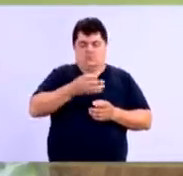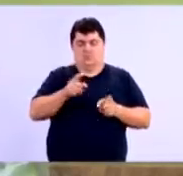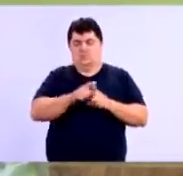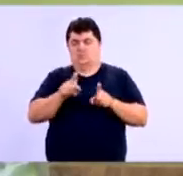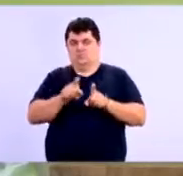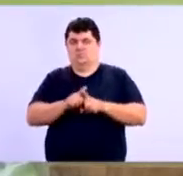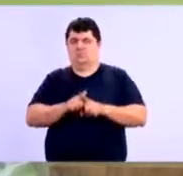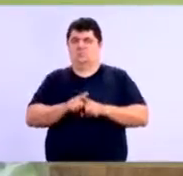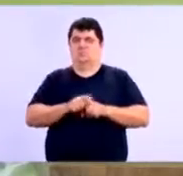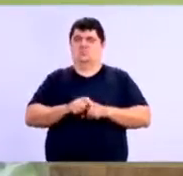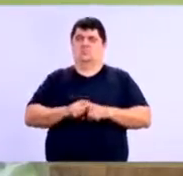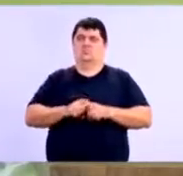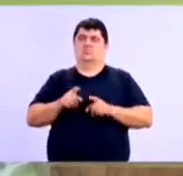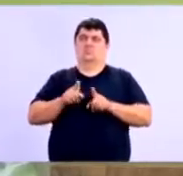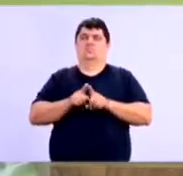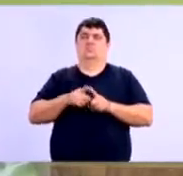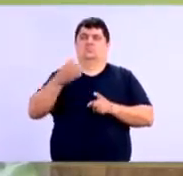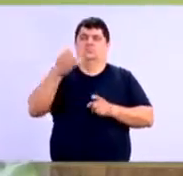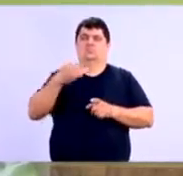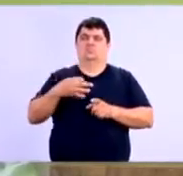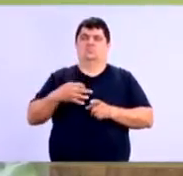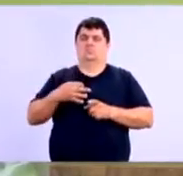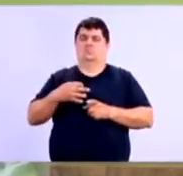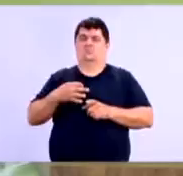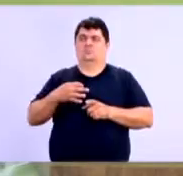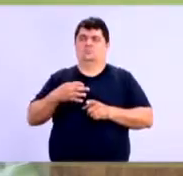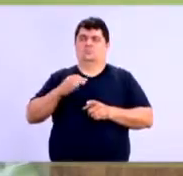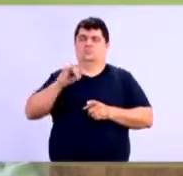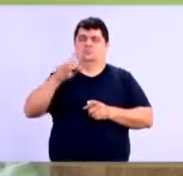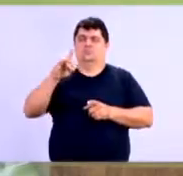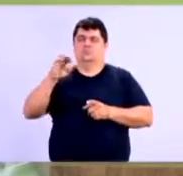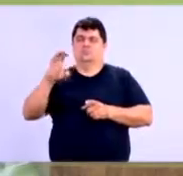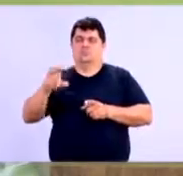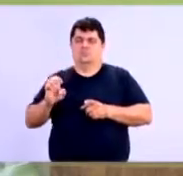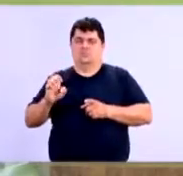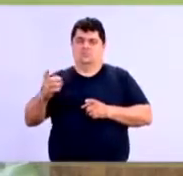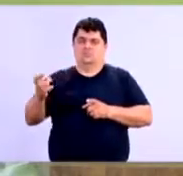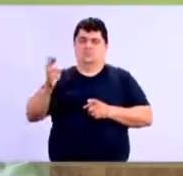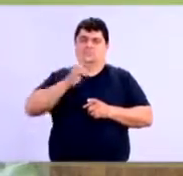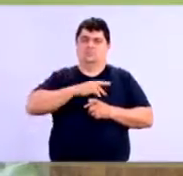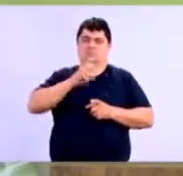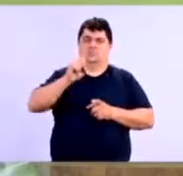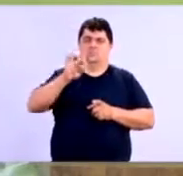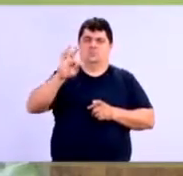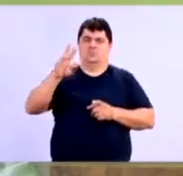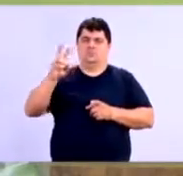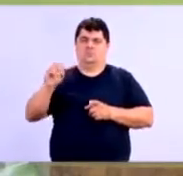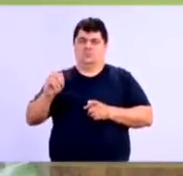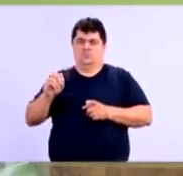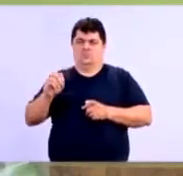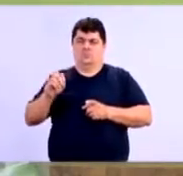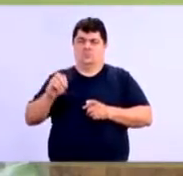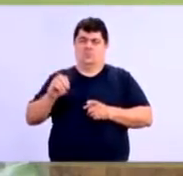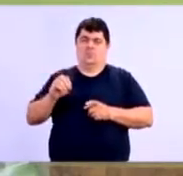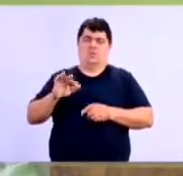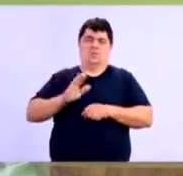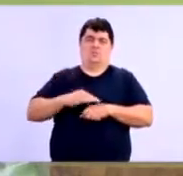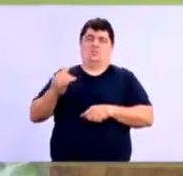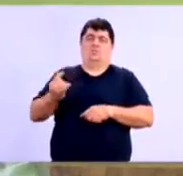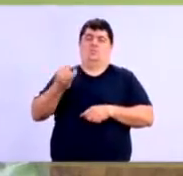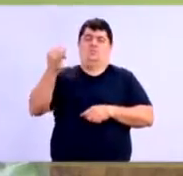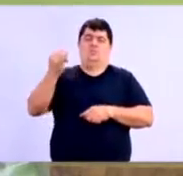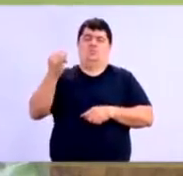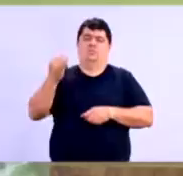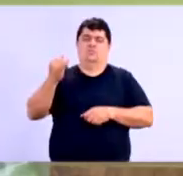né? E o que eu estava falando sobre o índice, que foi o retorno sobre o ativo, que teve o principal problema na